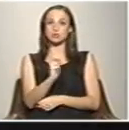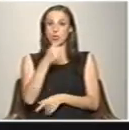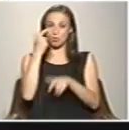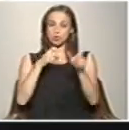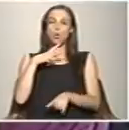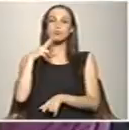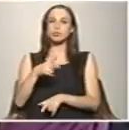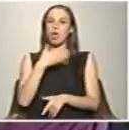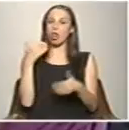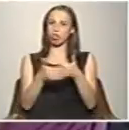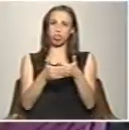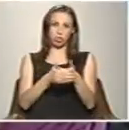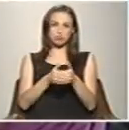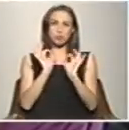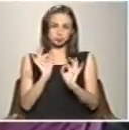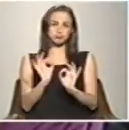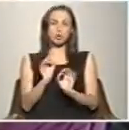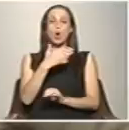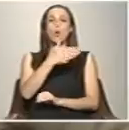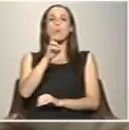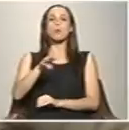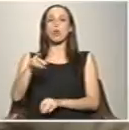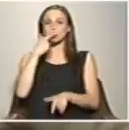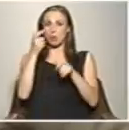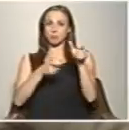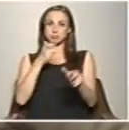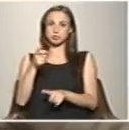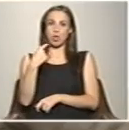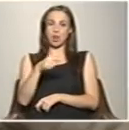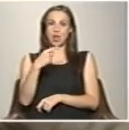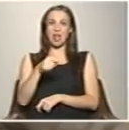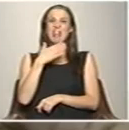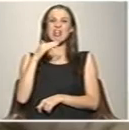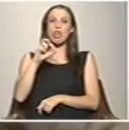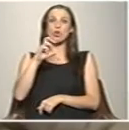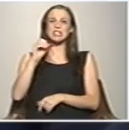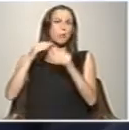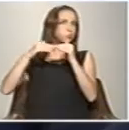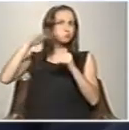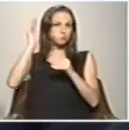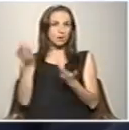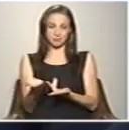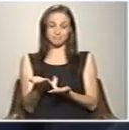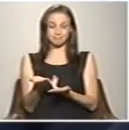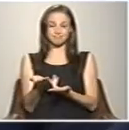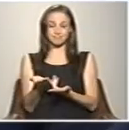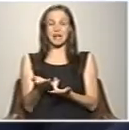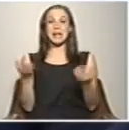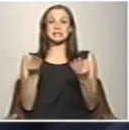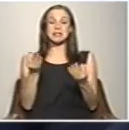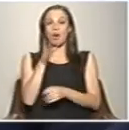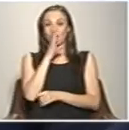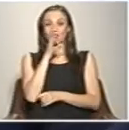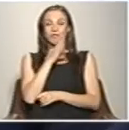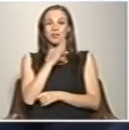seja idosa e que quase 1 milhão de pessoas tenha então mais de 80 anos. Isto contemplando o aumento da